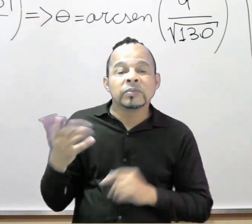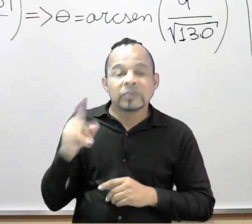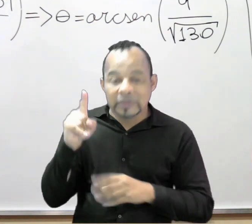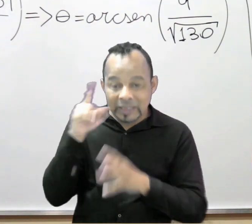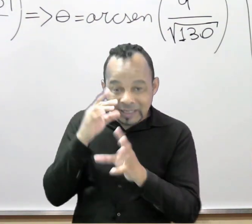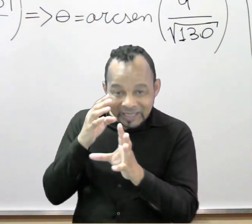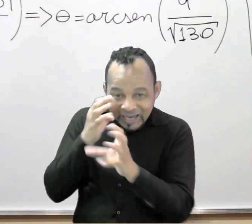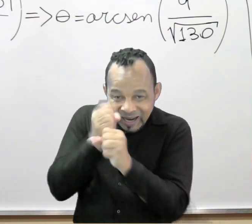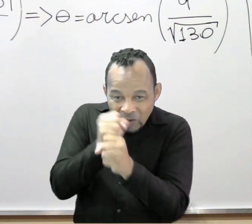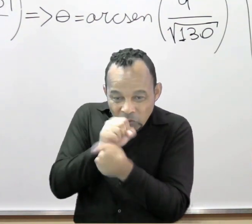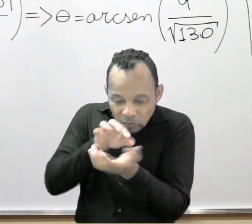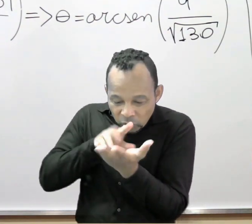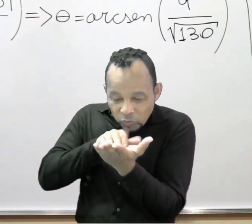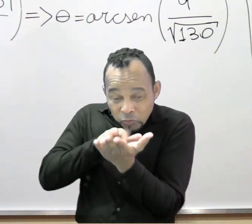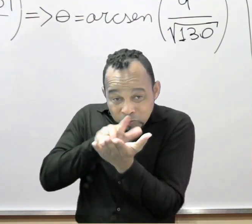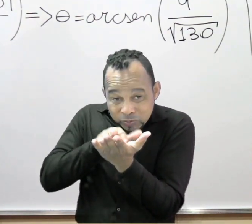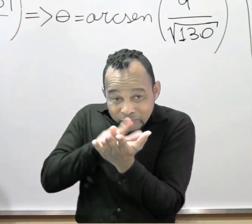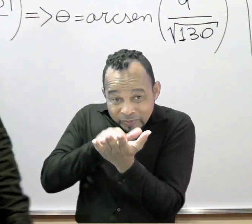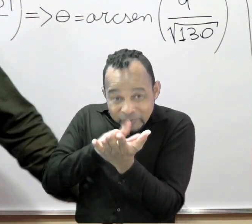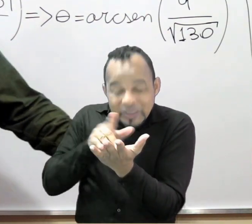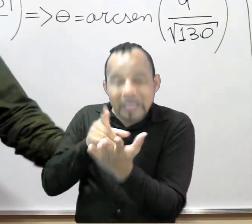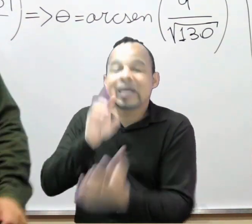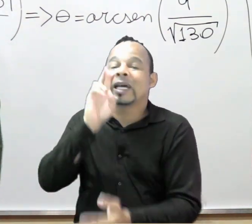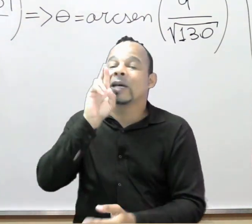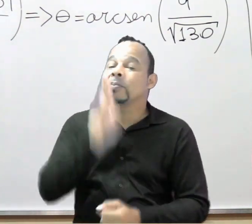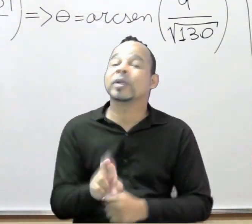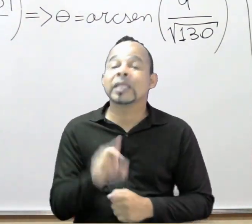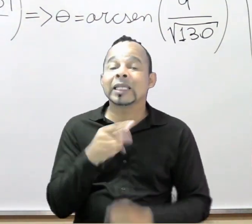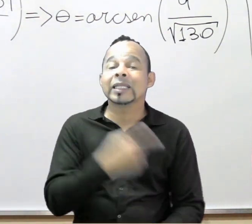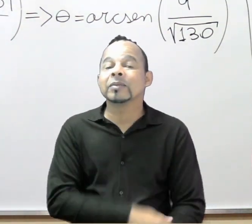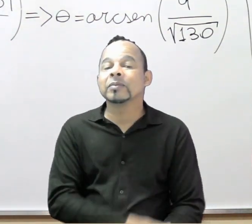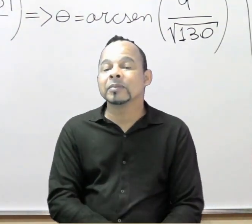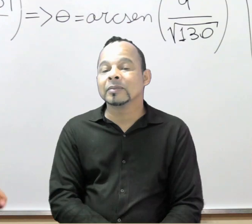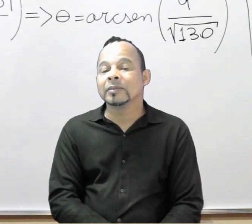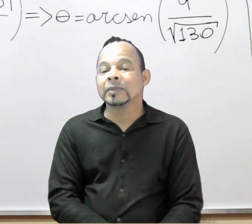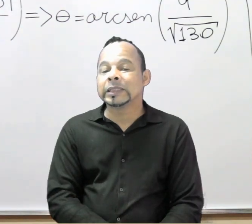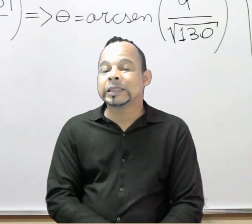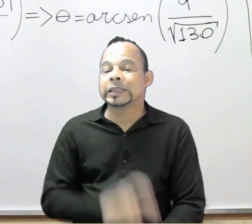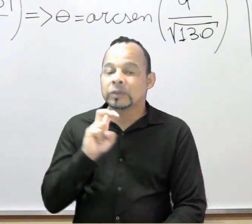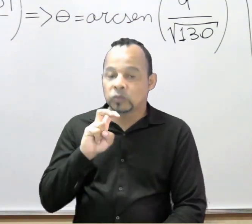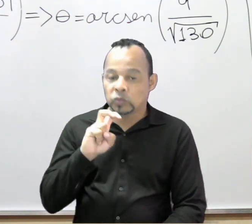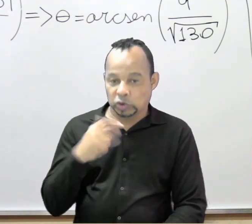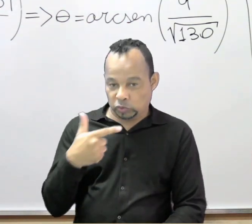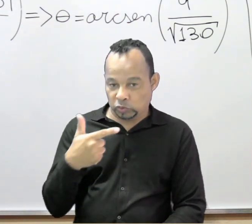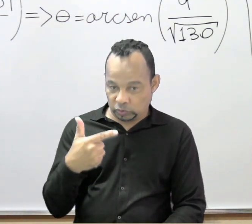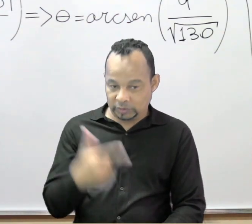Coloque isso aí dentro de uma calculadora e vai nos dar